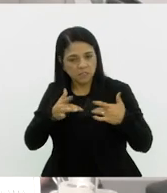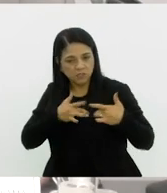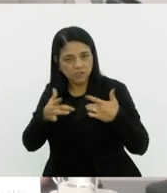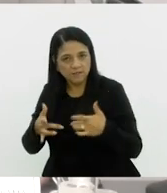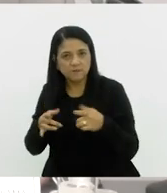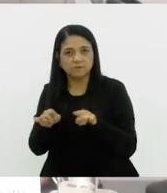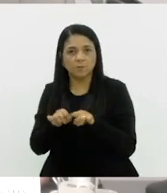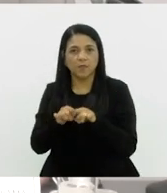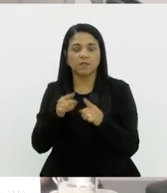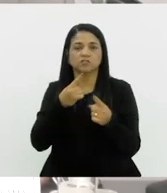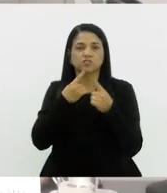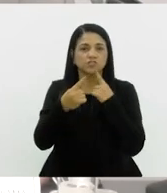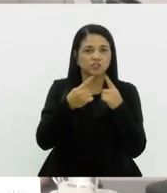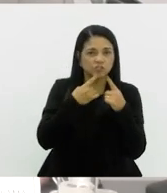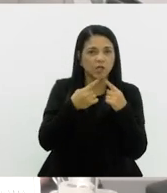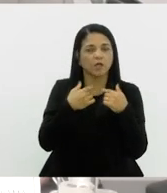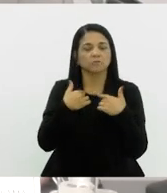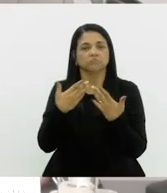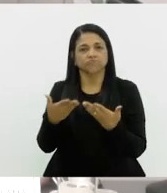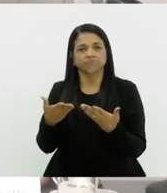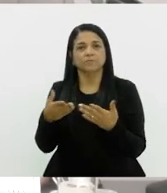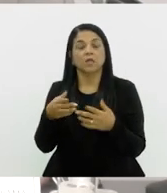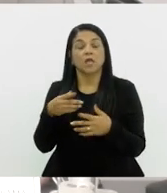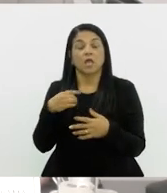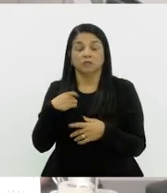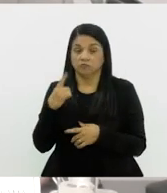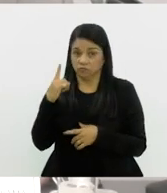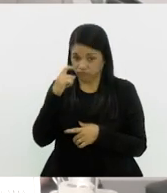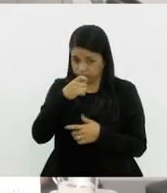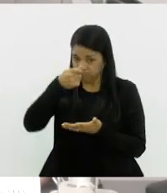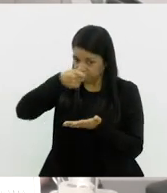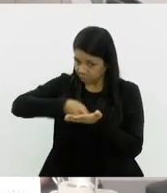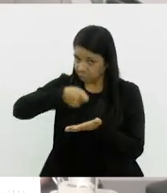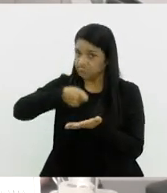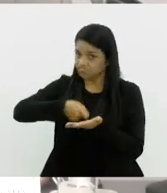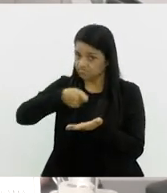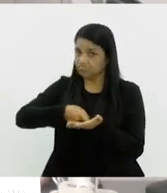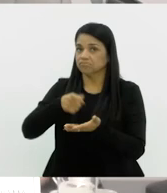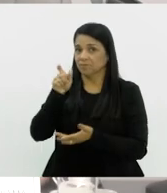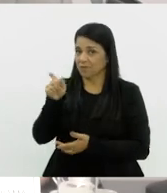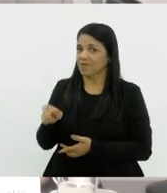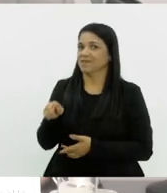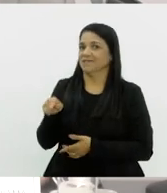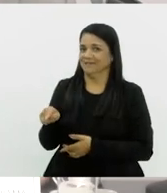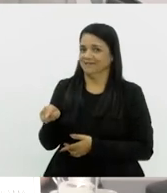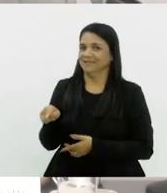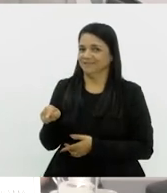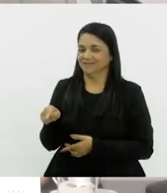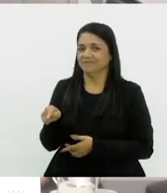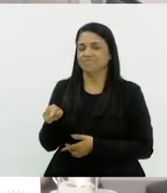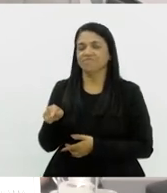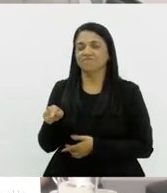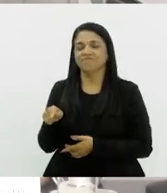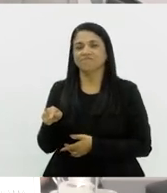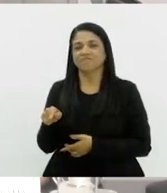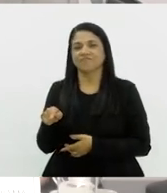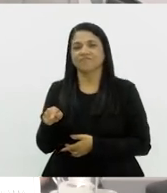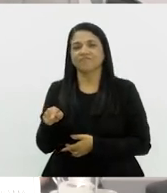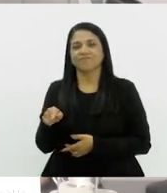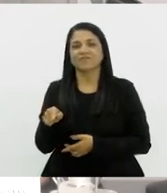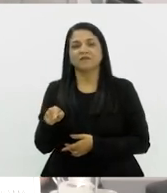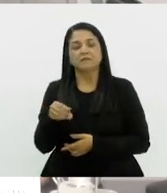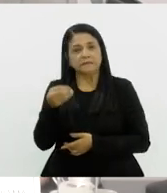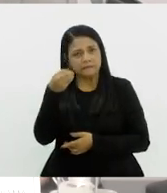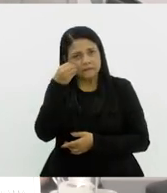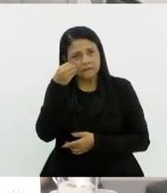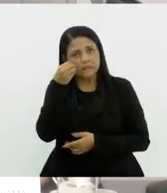também é duro, também é duro. É bom que se saiba, né? É duro. E é claro que vamos